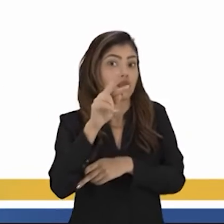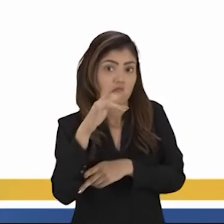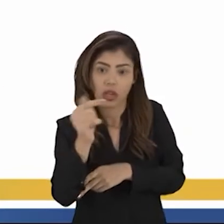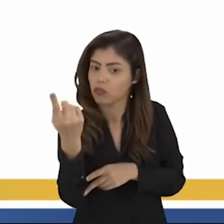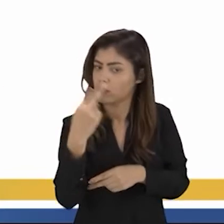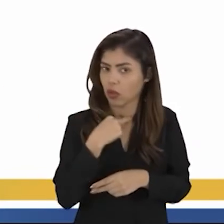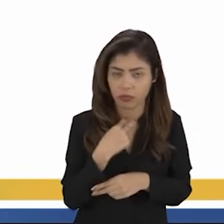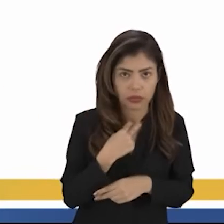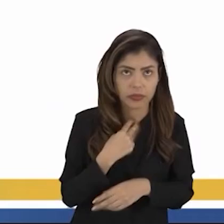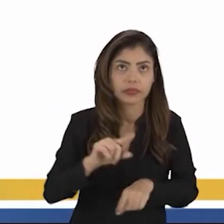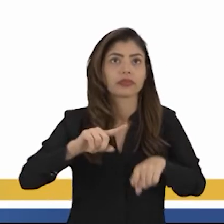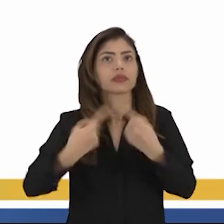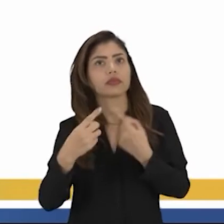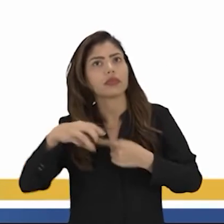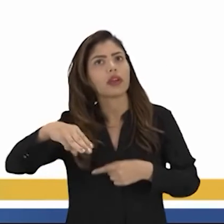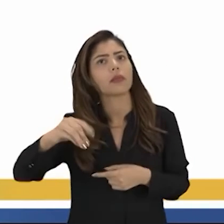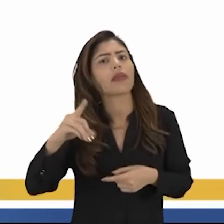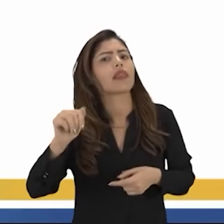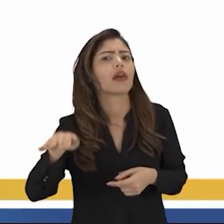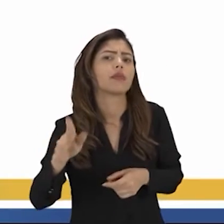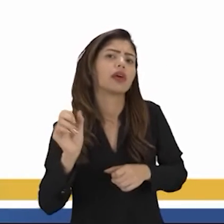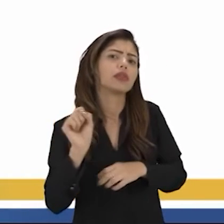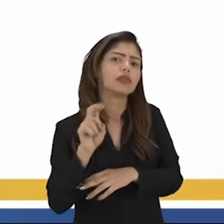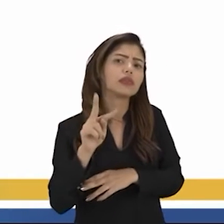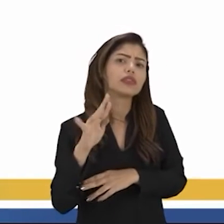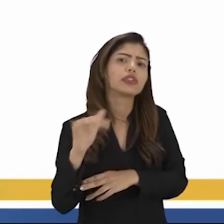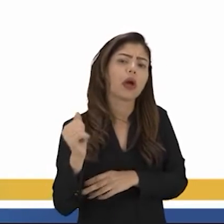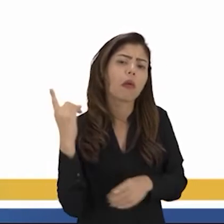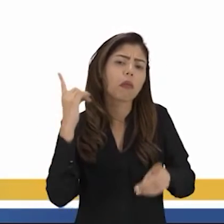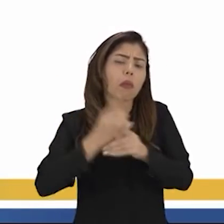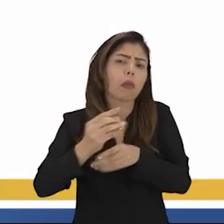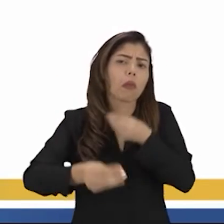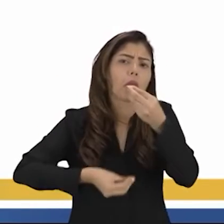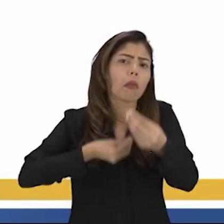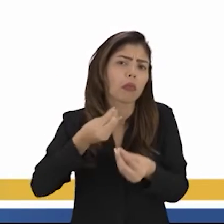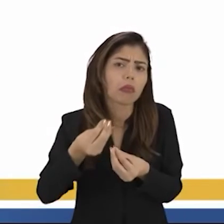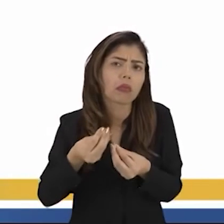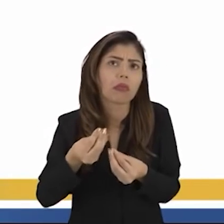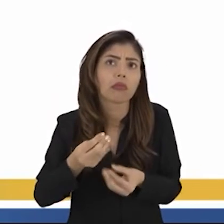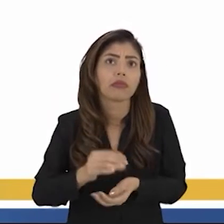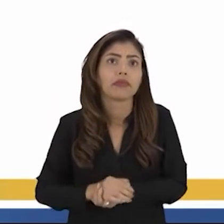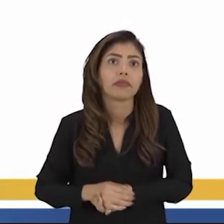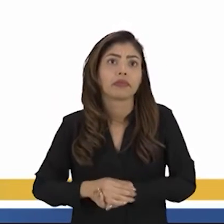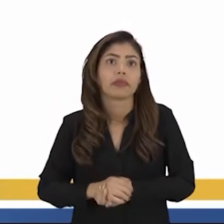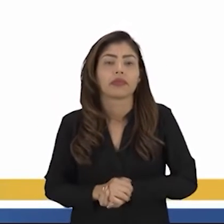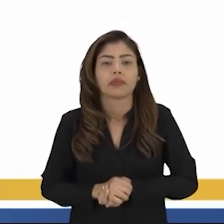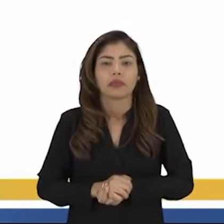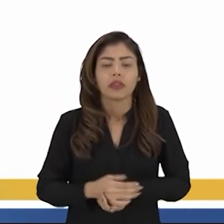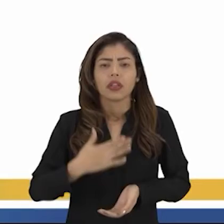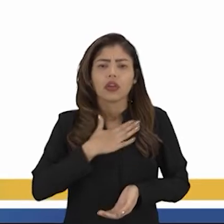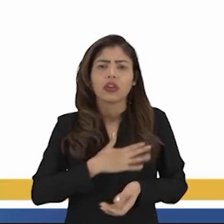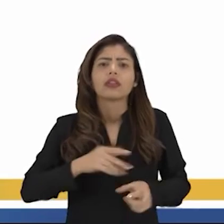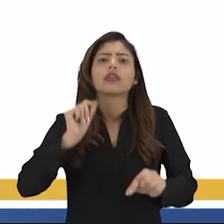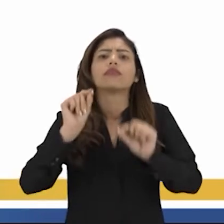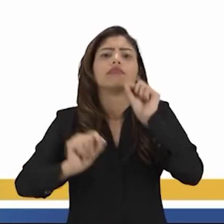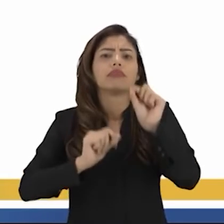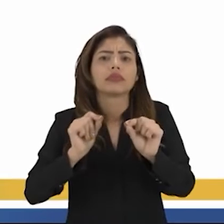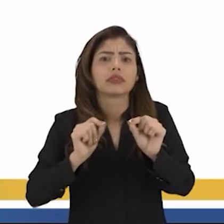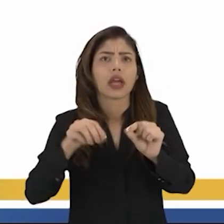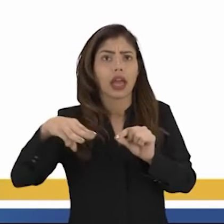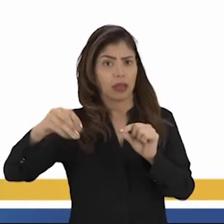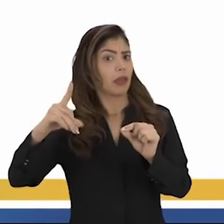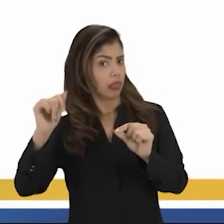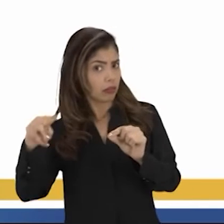se separa. Mas será que madame é o sujeito? Como é que a gente descobre isso, né? Gostaria. Quem gostaria?